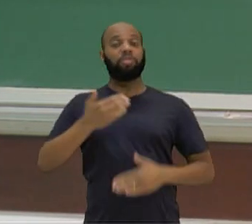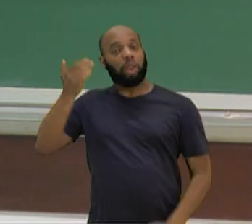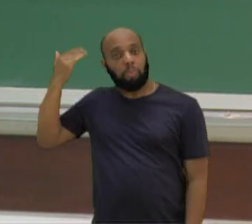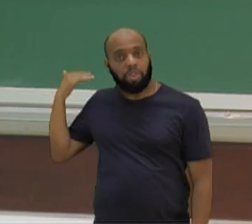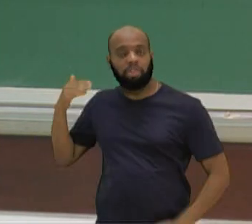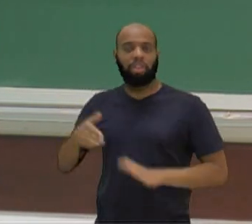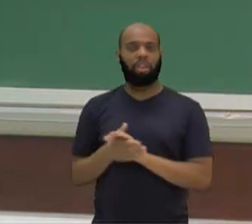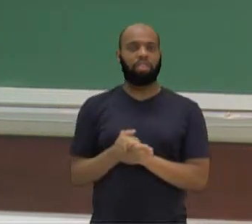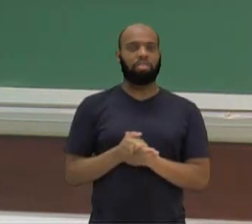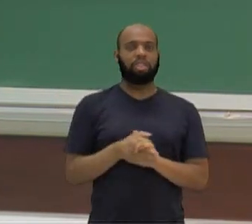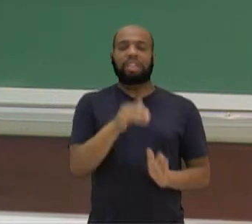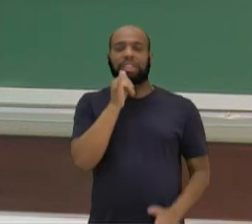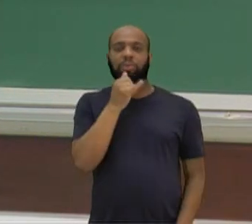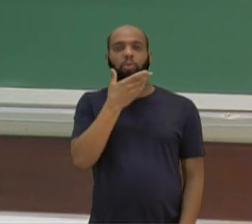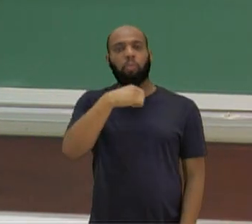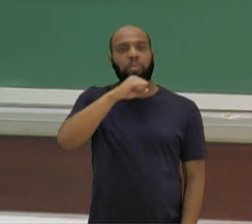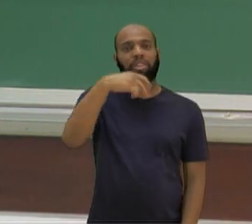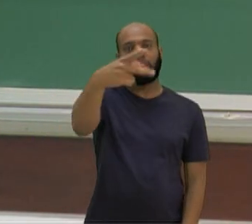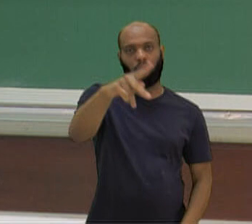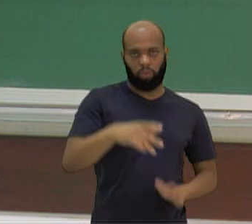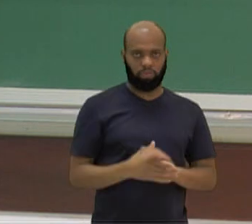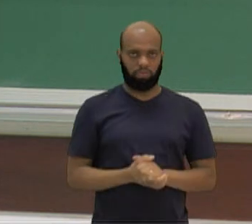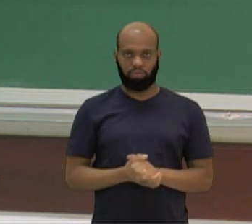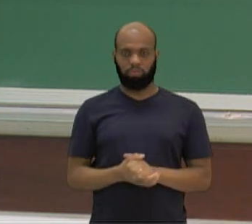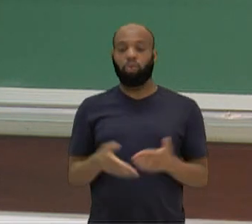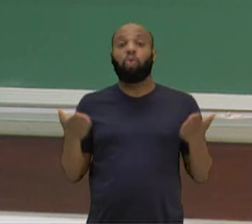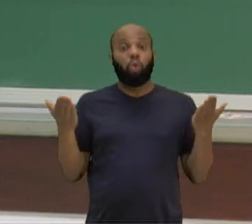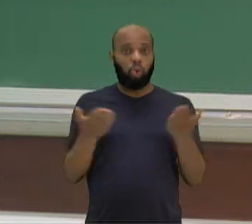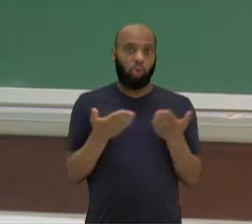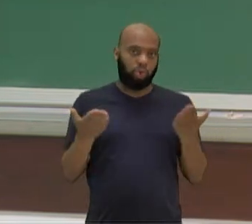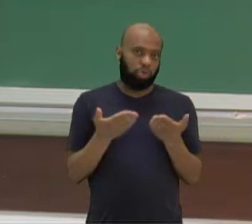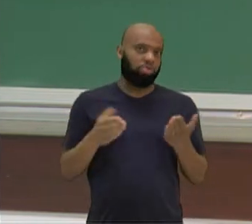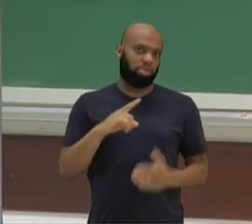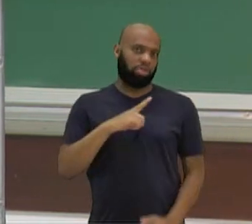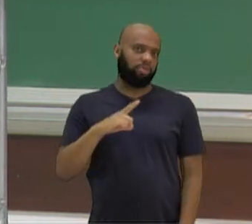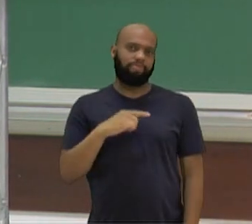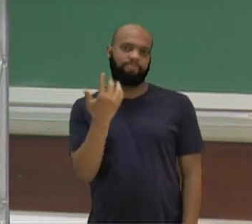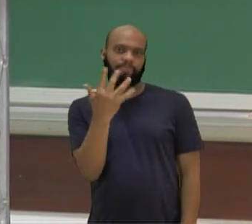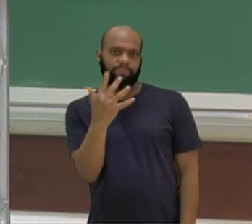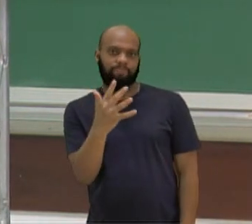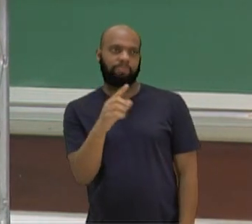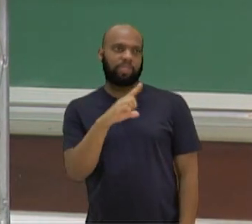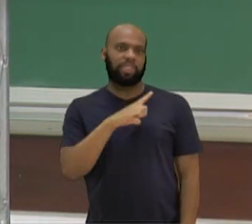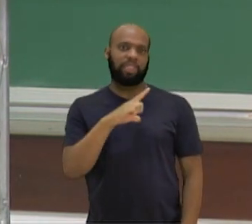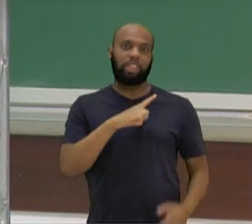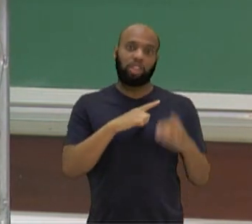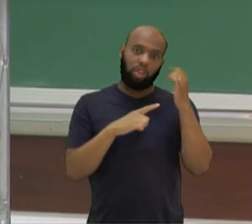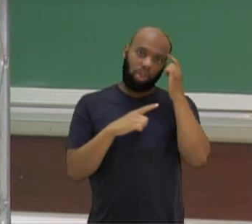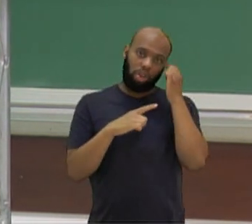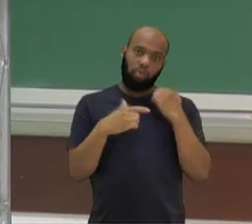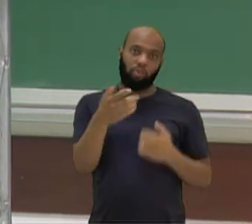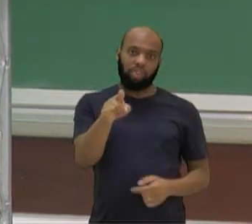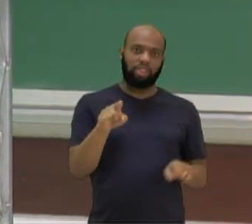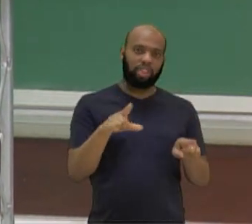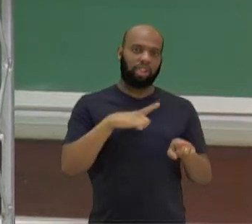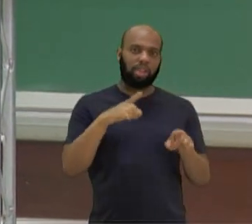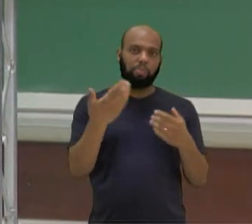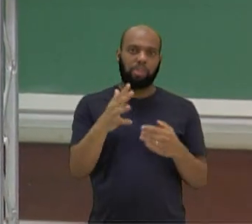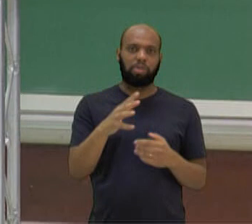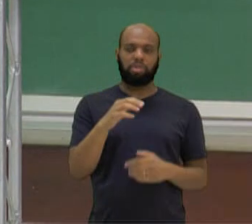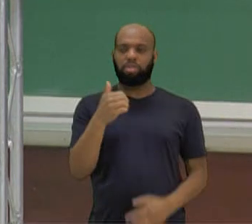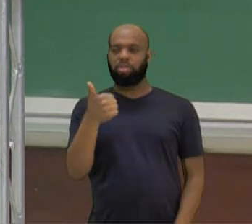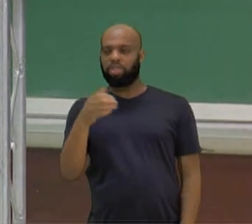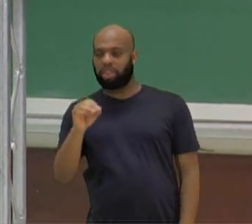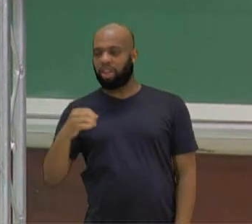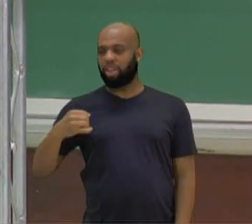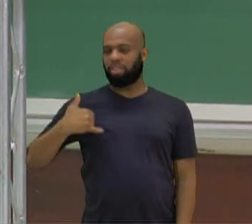as gerações dos pais de vocês, por exemplo, que hoje tem aí a faixa dos 10, 11 anos, eles eram muito ligados ao